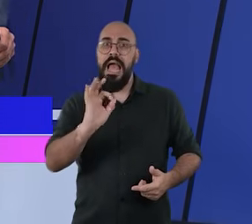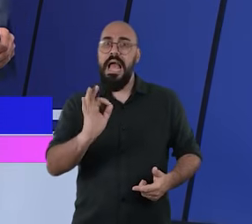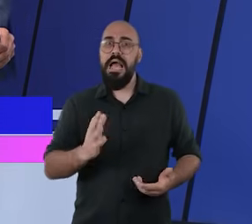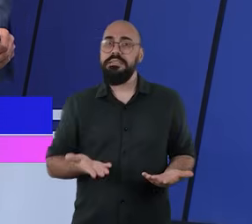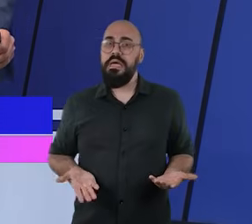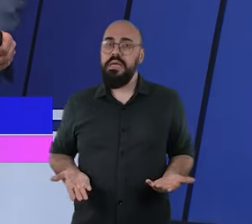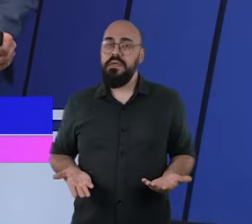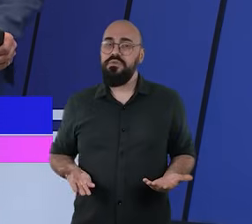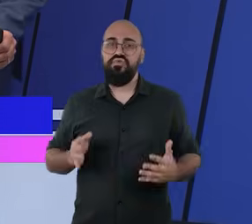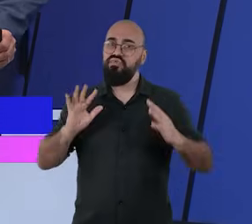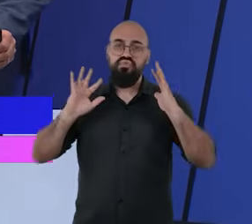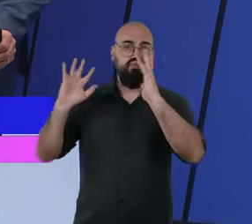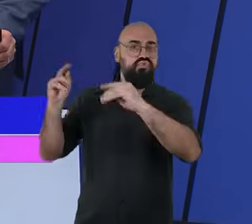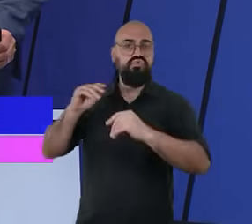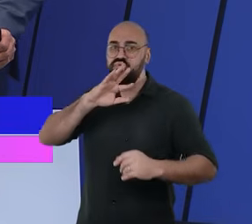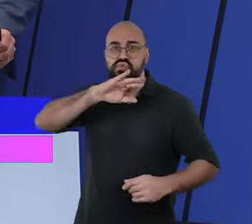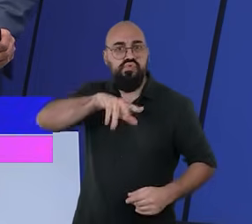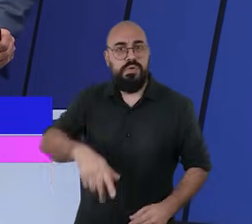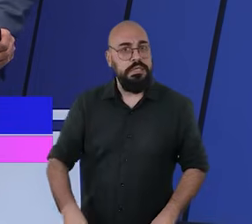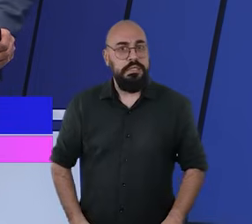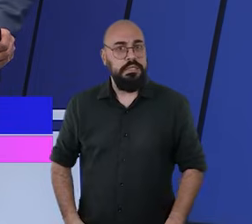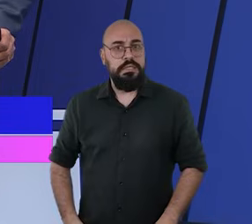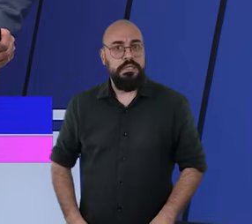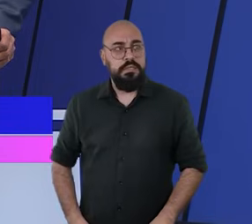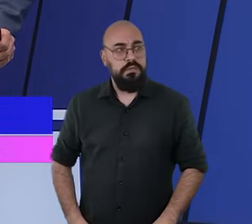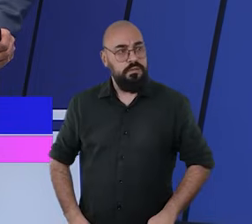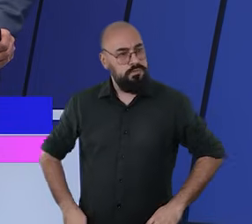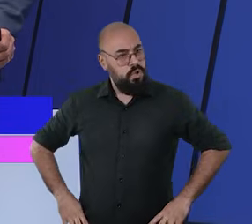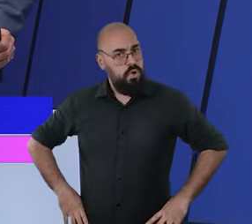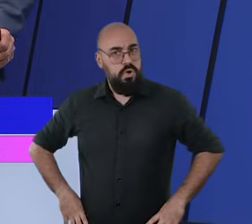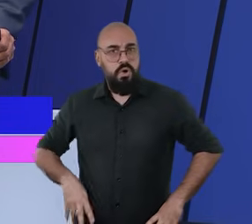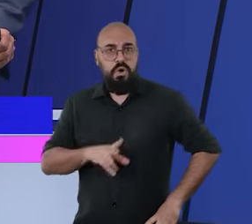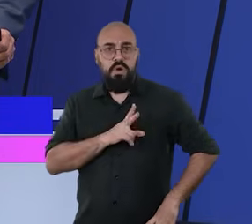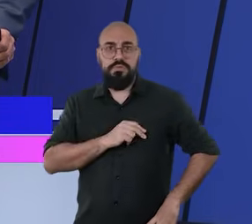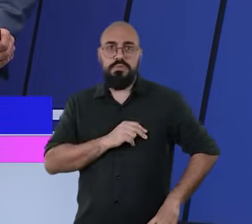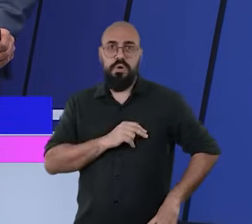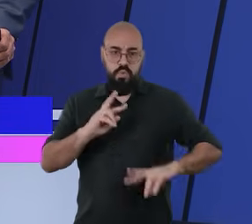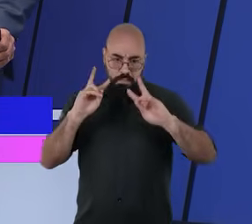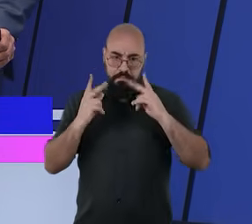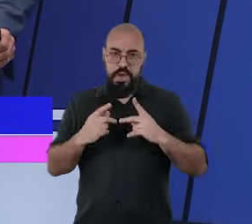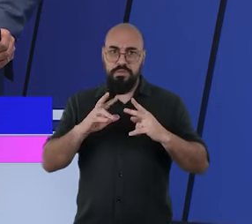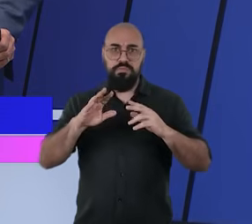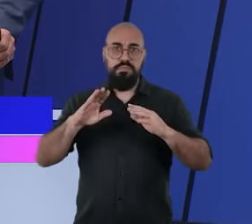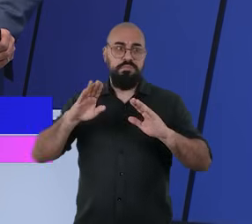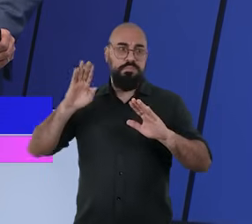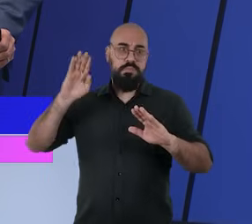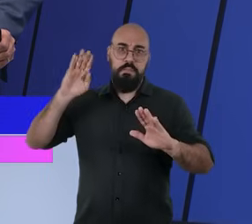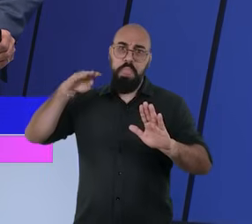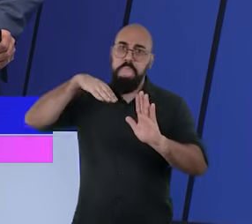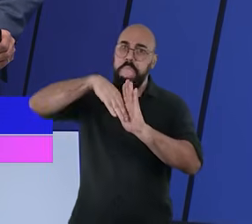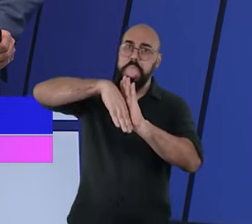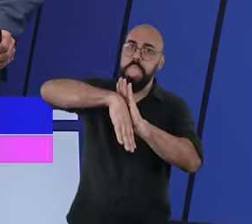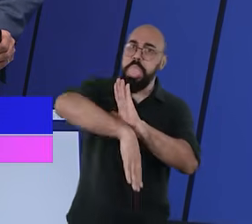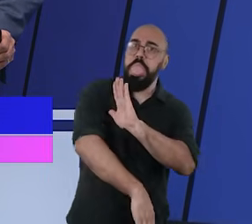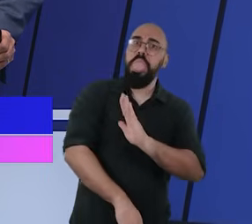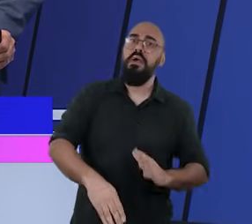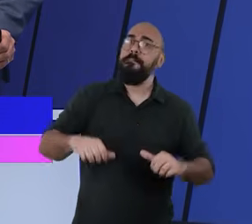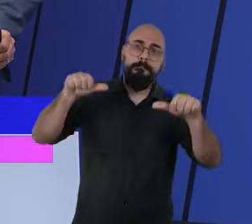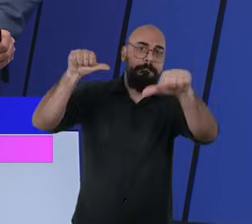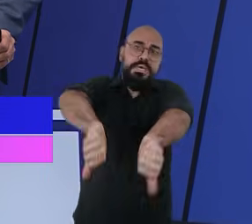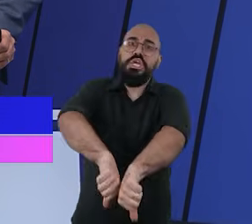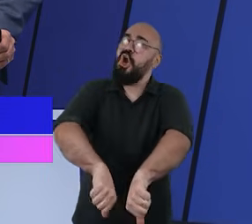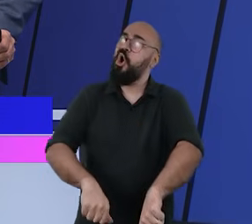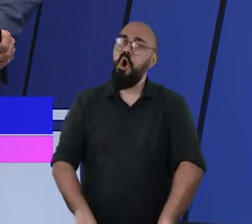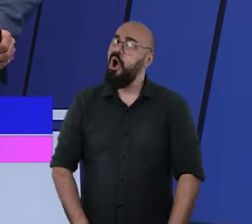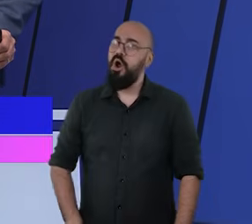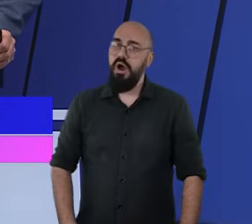coisa maravilhosa. Não, é tudo coisa ruim. O ser humano, então, está caminhando para piora. Se está ruim, vai